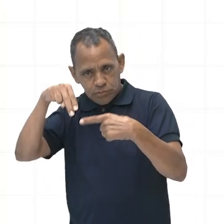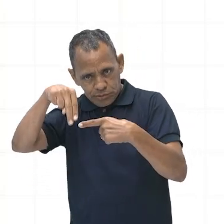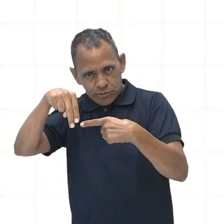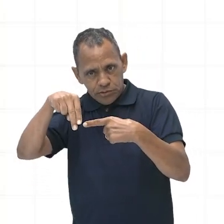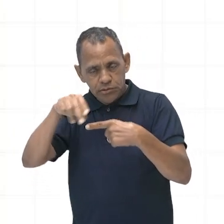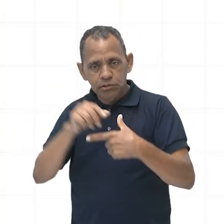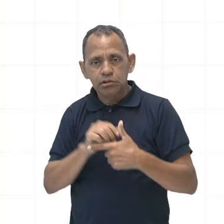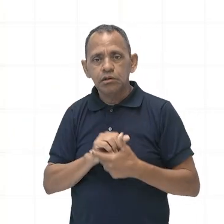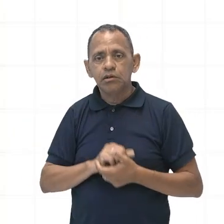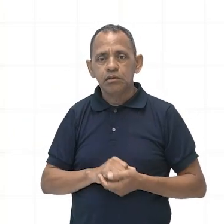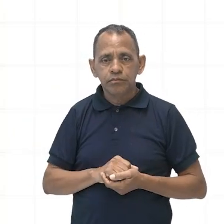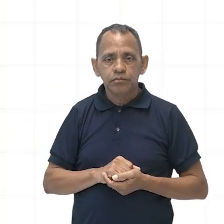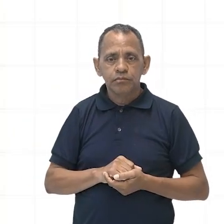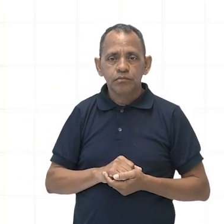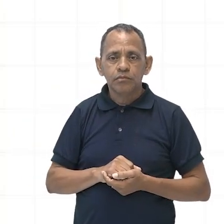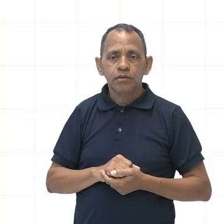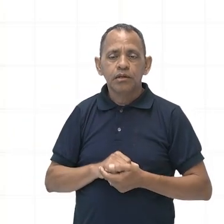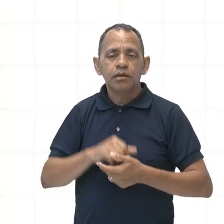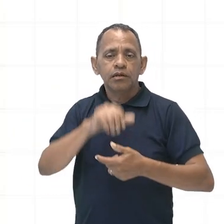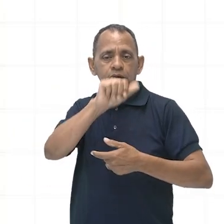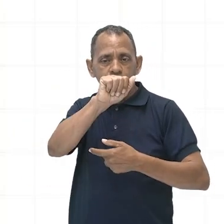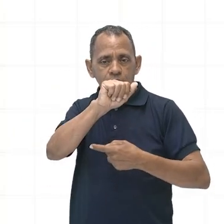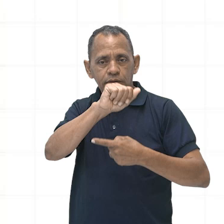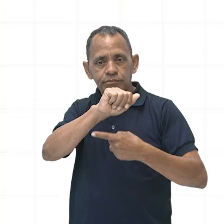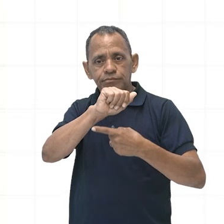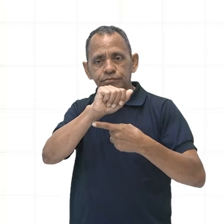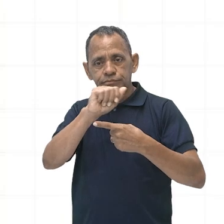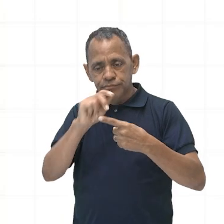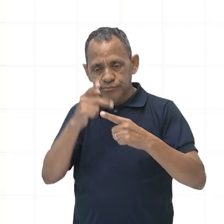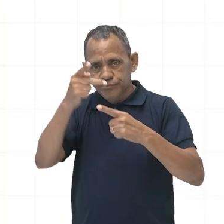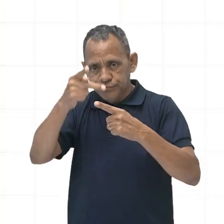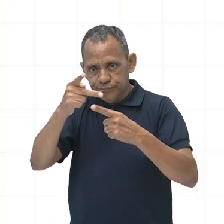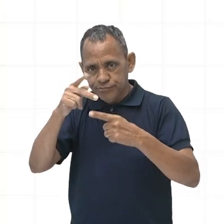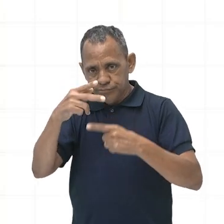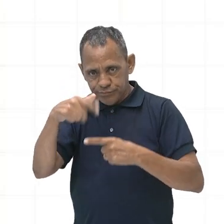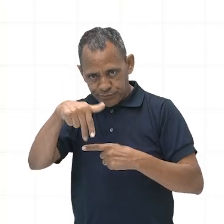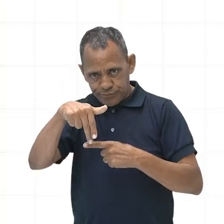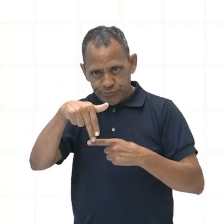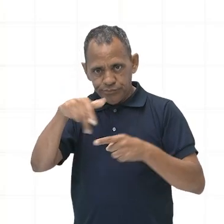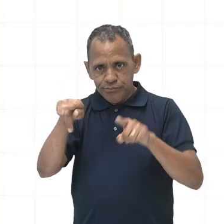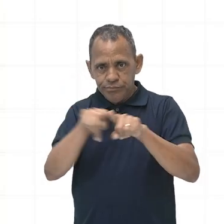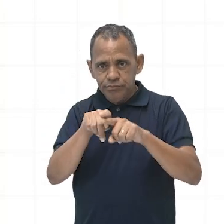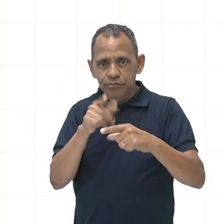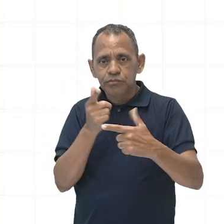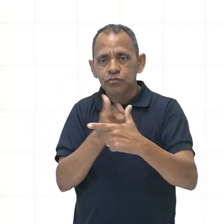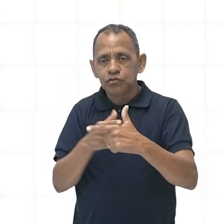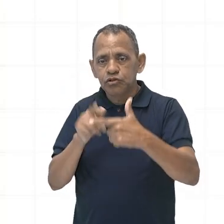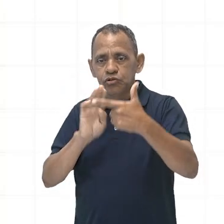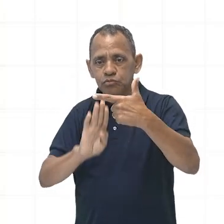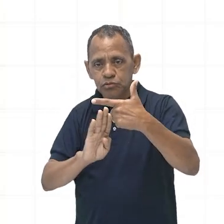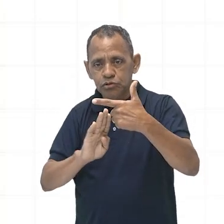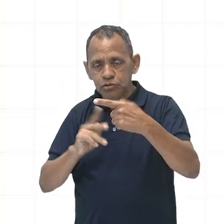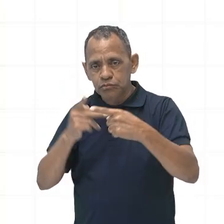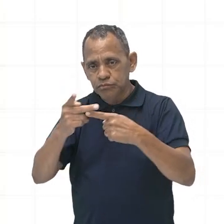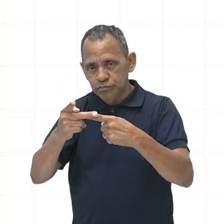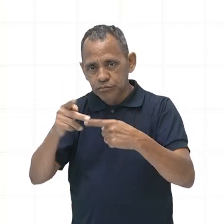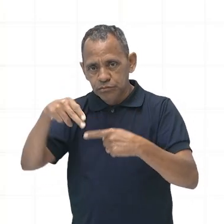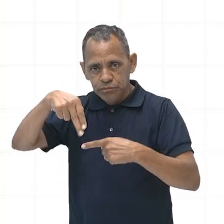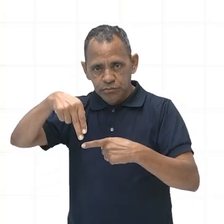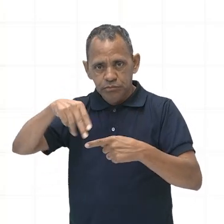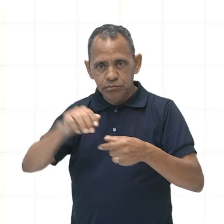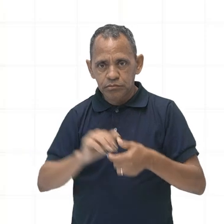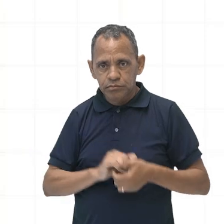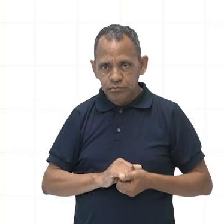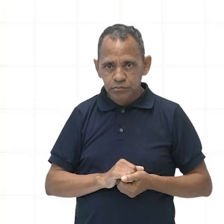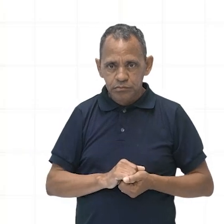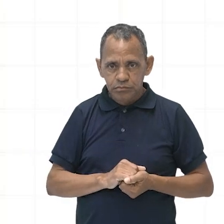A elevado a n, e B dividido A elevado a n dividido por B elevado a n. Então, eu posso